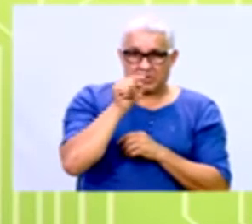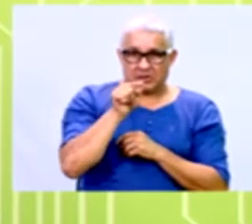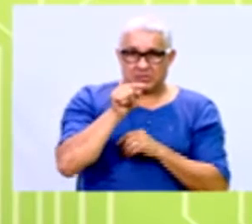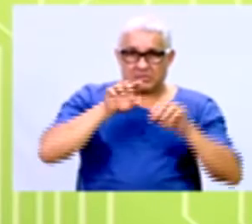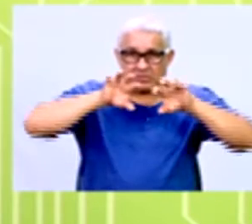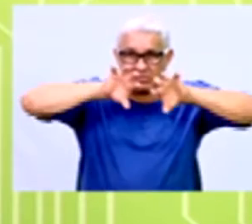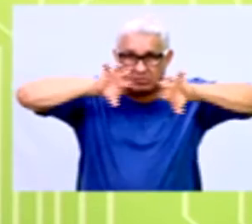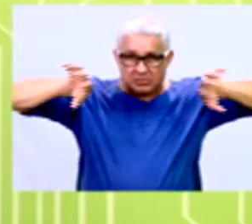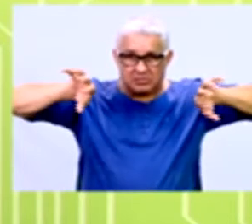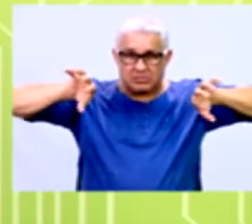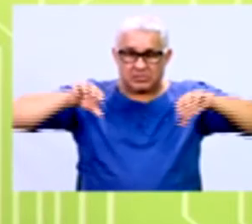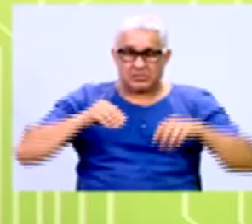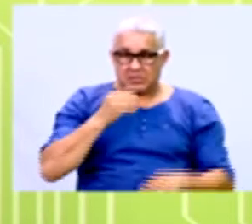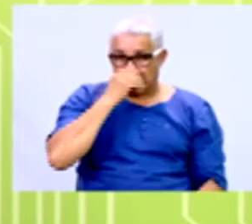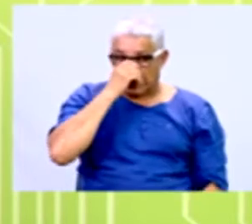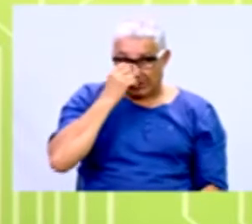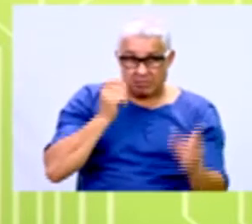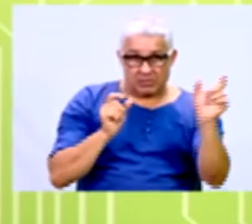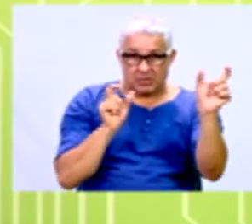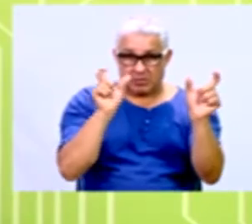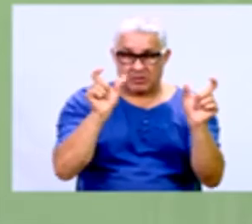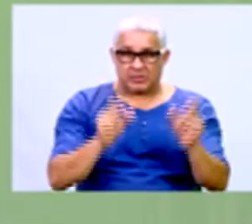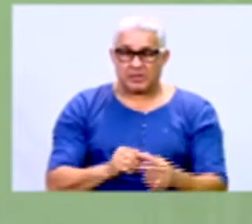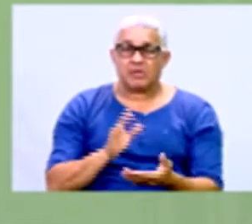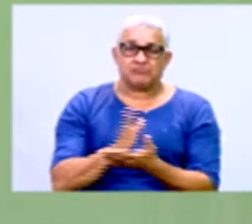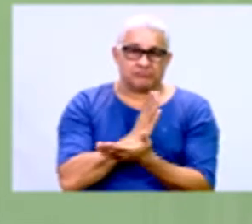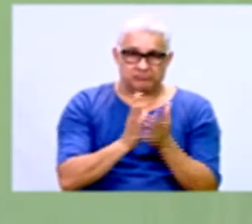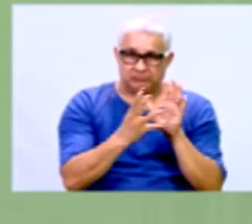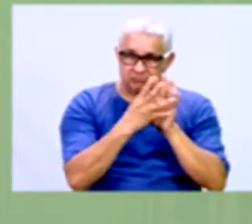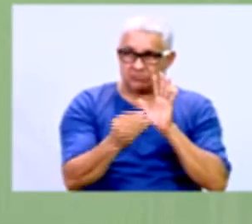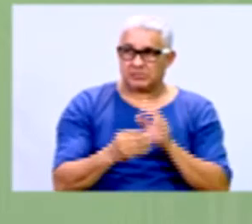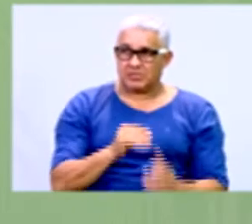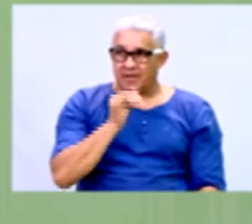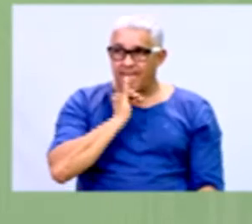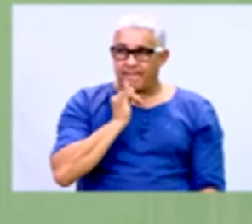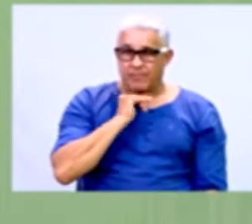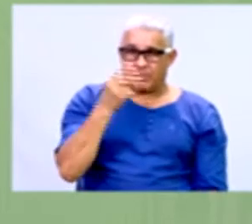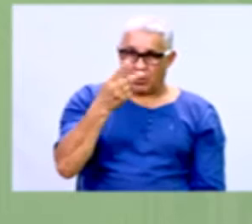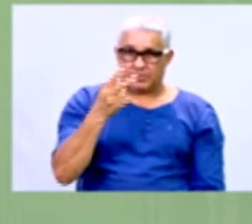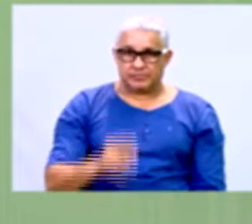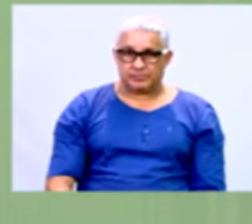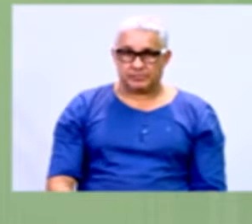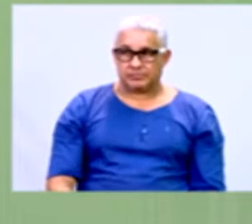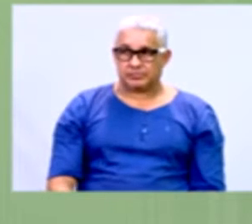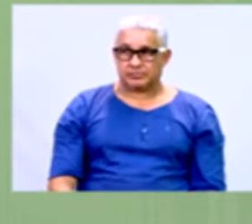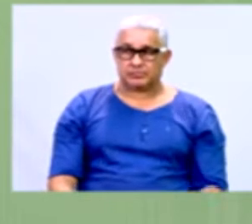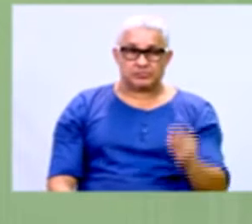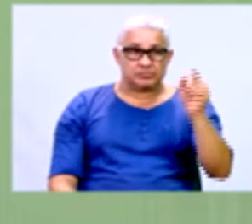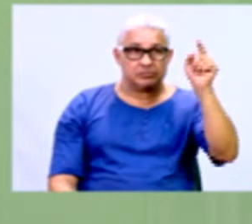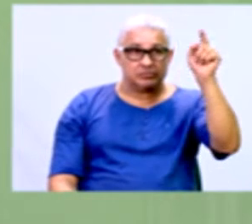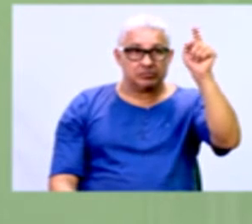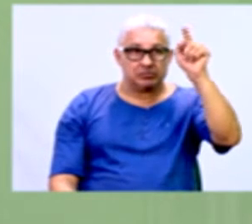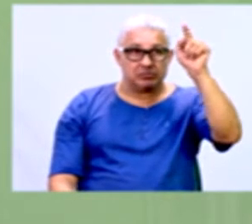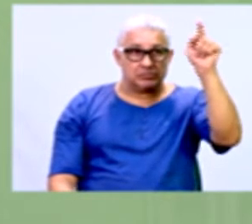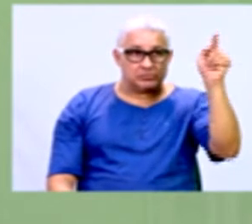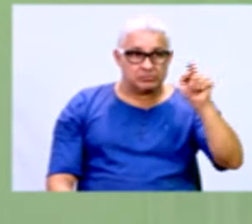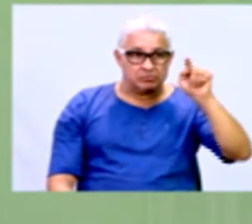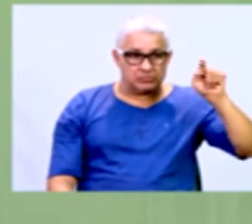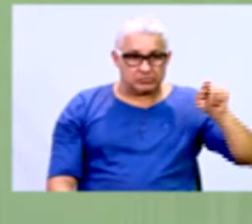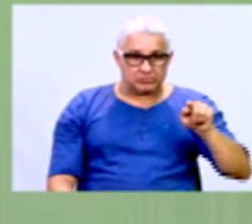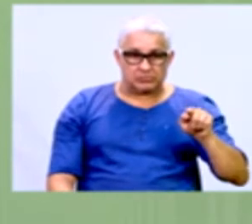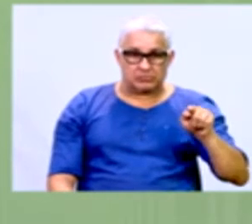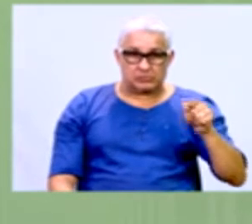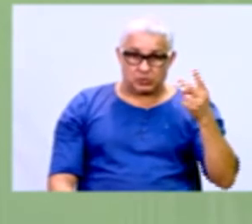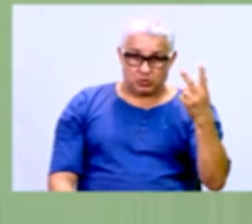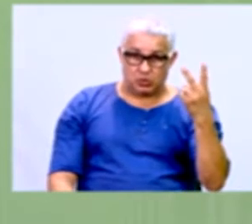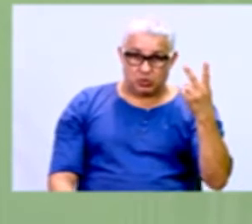um no outro, certo? Vamos ver mais alguns exemplos aqui, né? Vamos para o exemplo 2 aqui. Agora nós vamos falar de duas